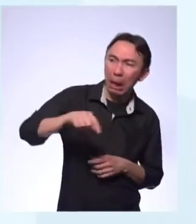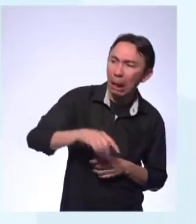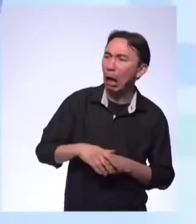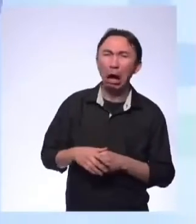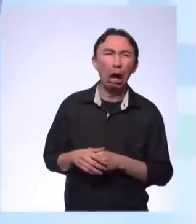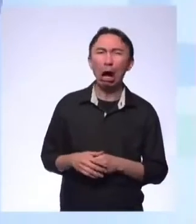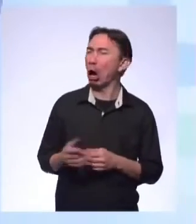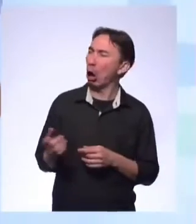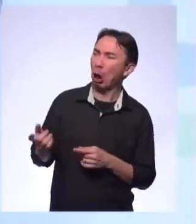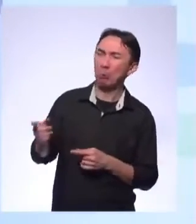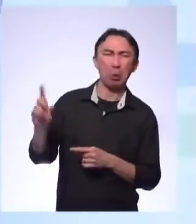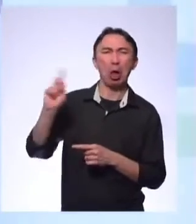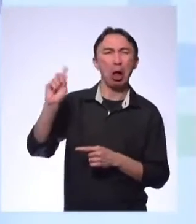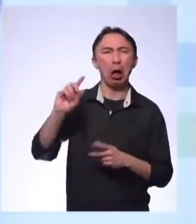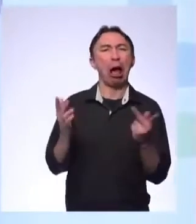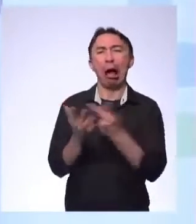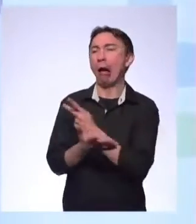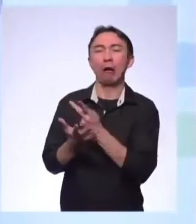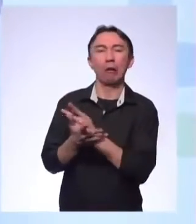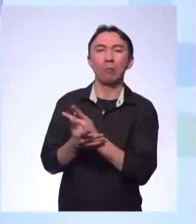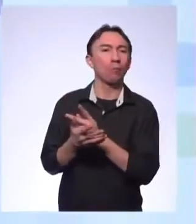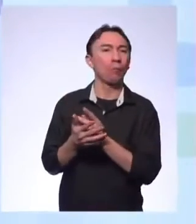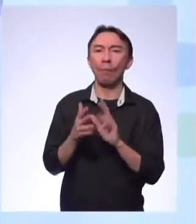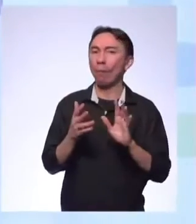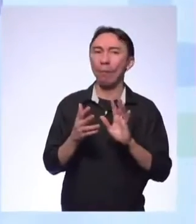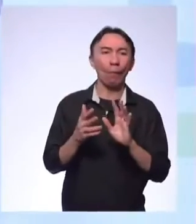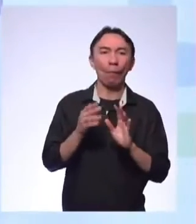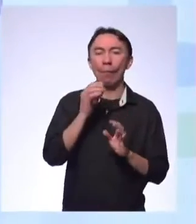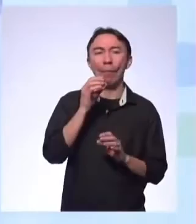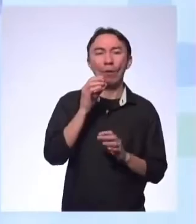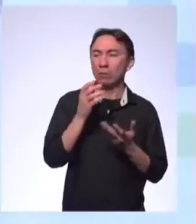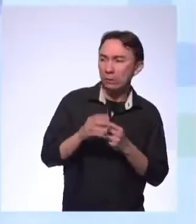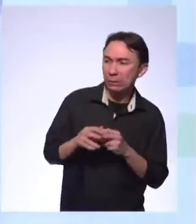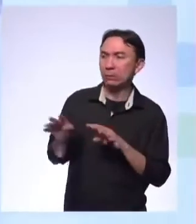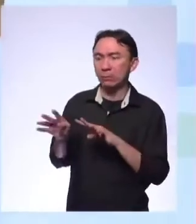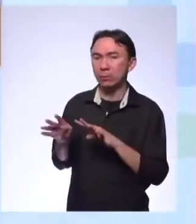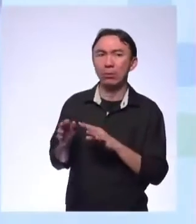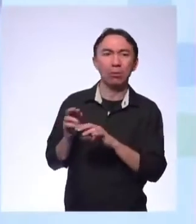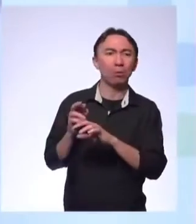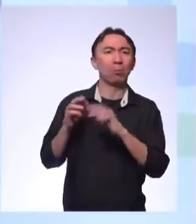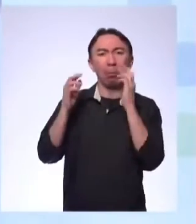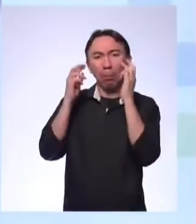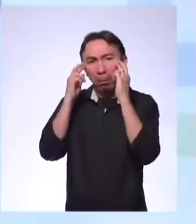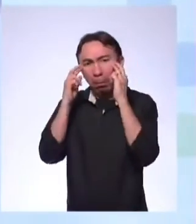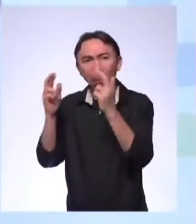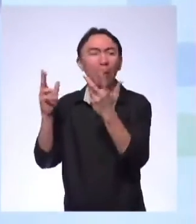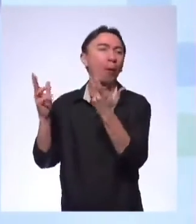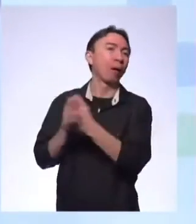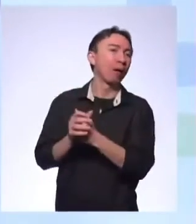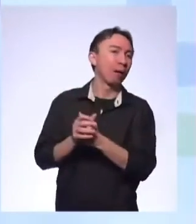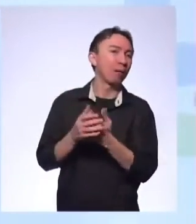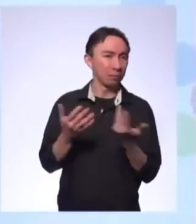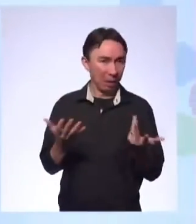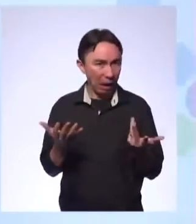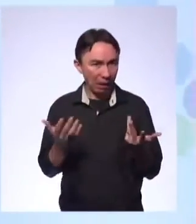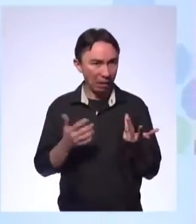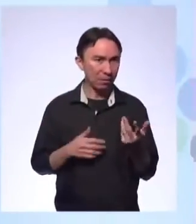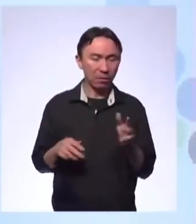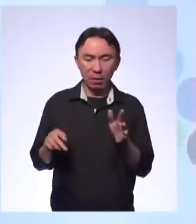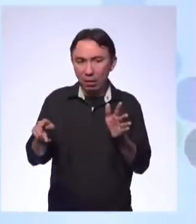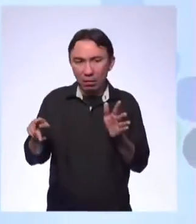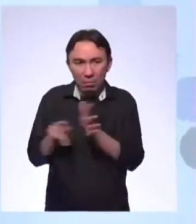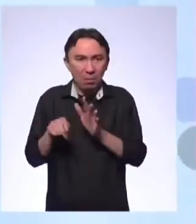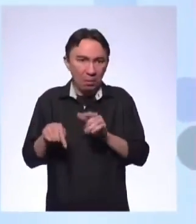vai lá e fala contra isso né gente é coisas geralmente que apregoam a humanidade o valor senso da